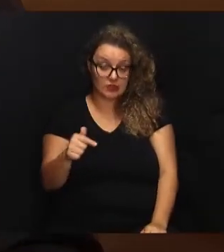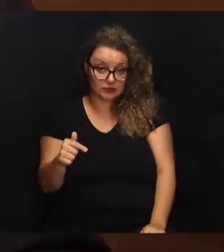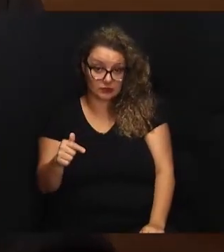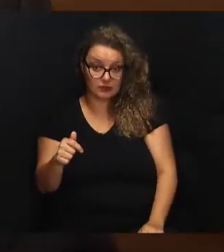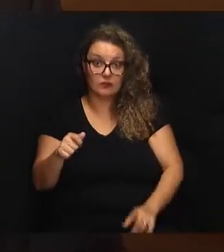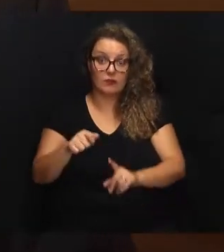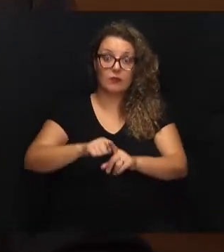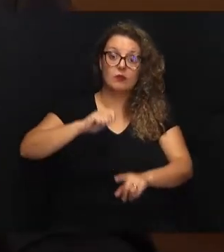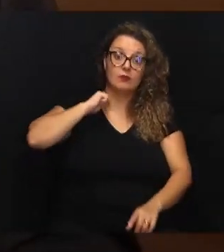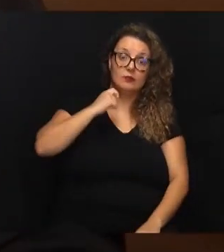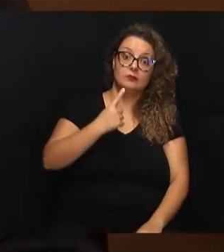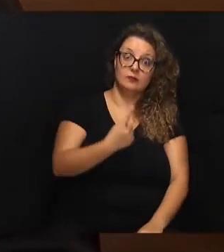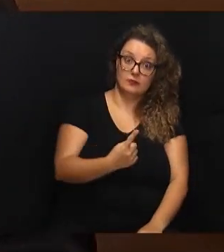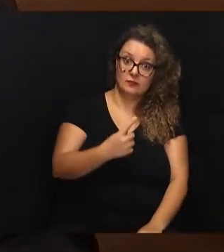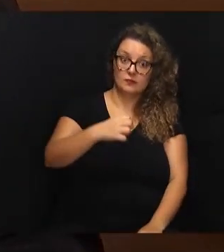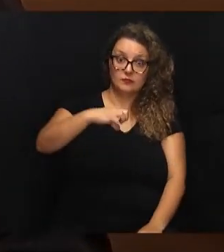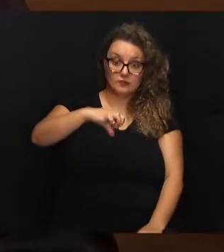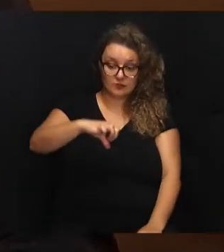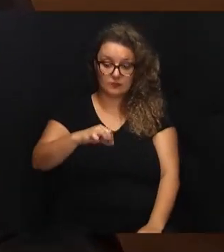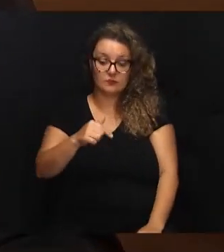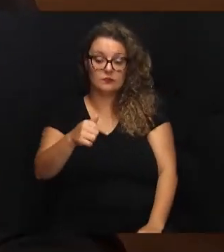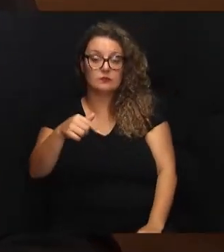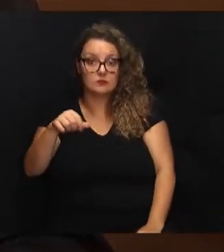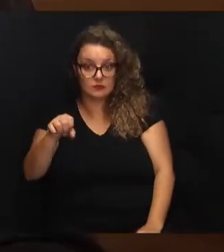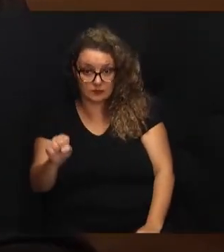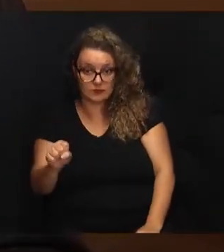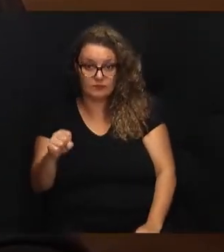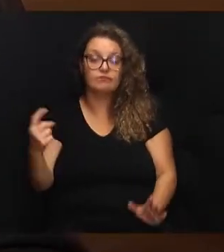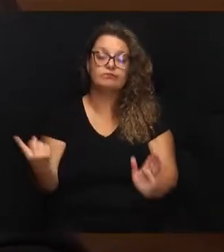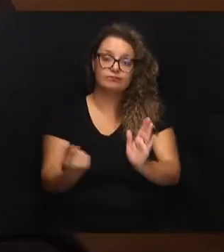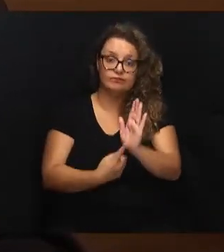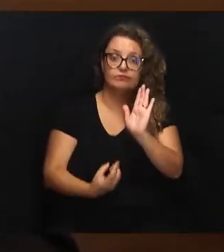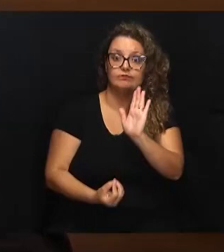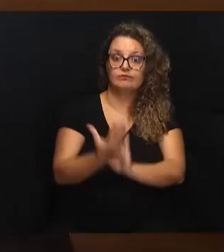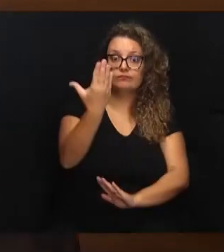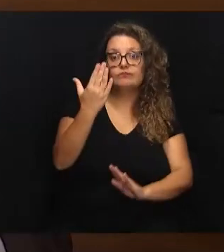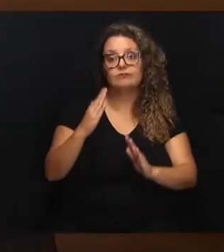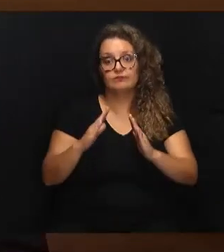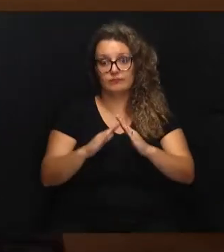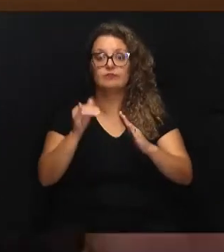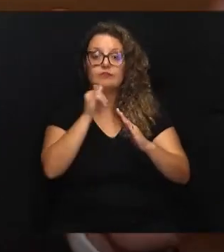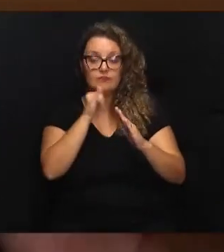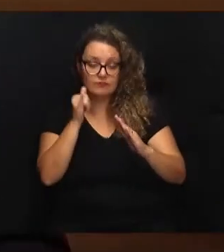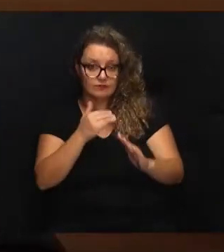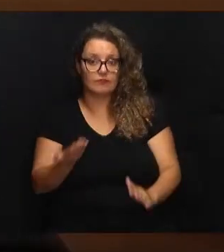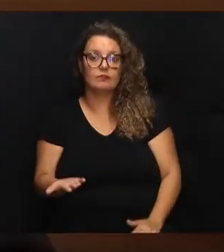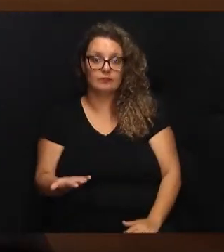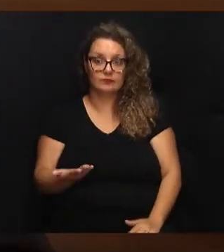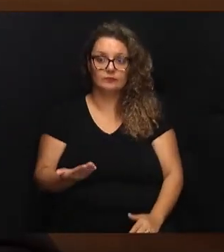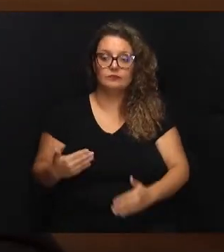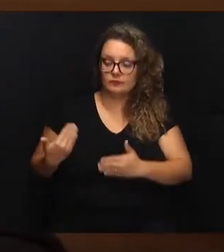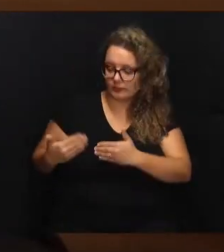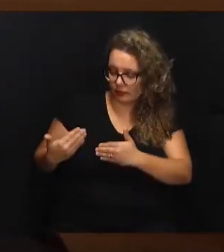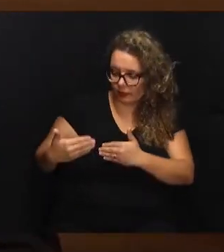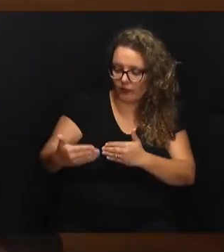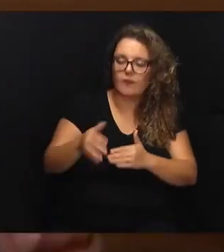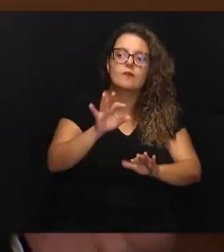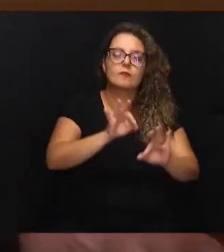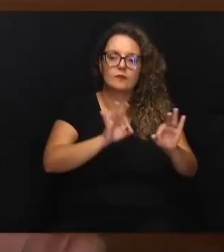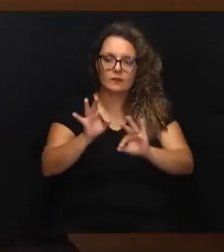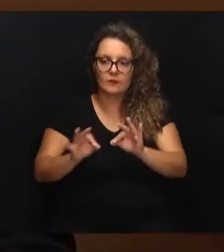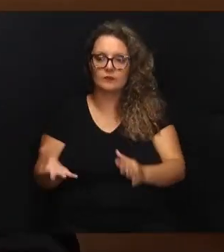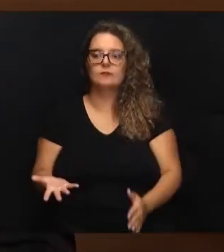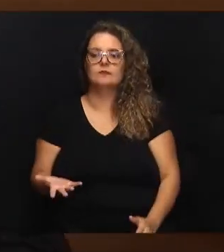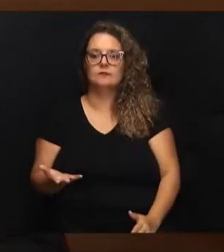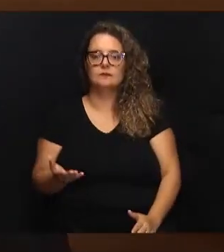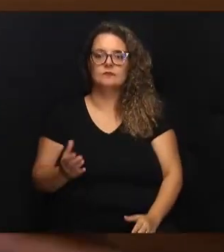abril de 1978 marca a fundação da Casa de Itália, que dá sequência a essa organização,